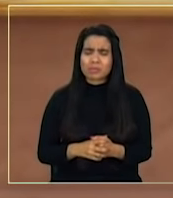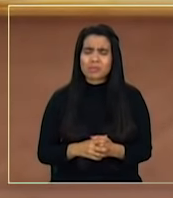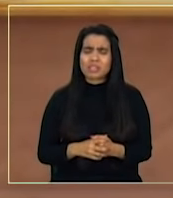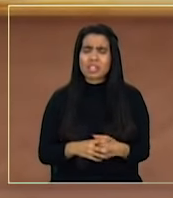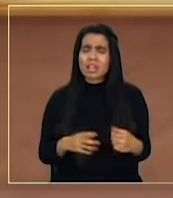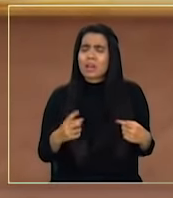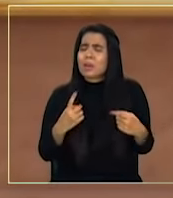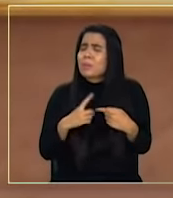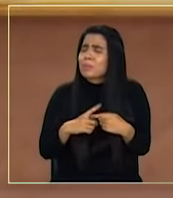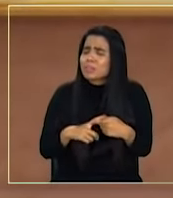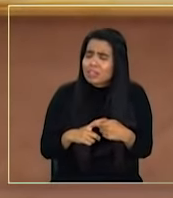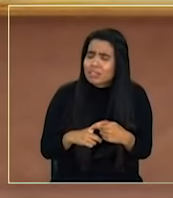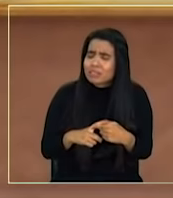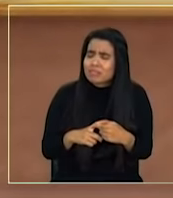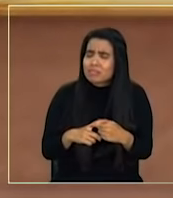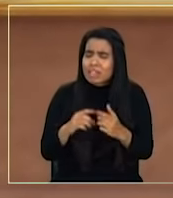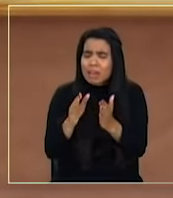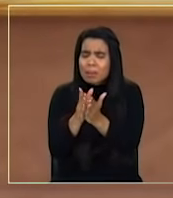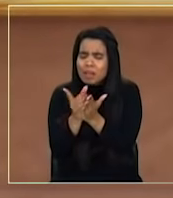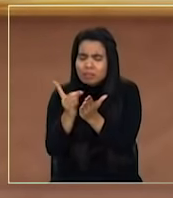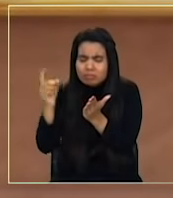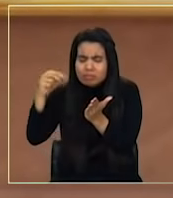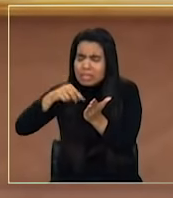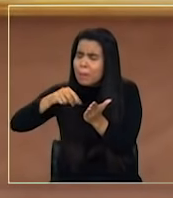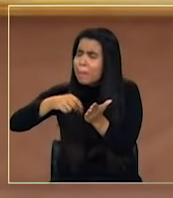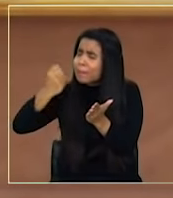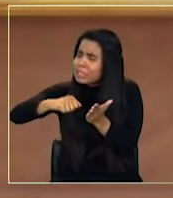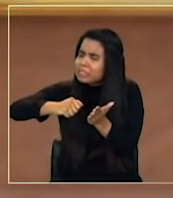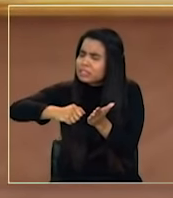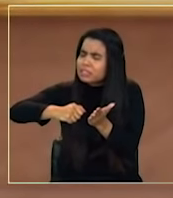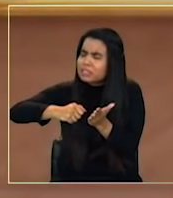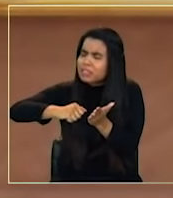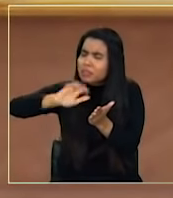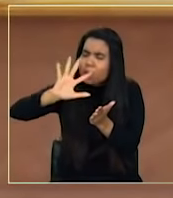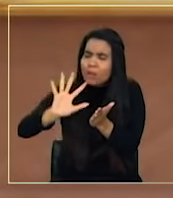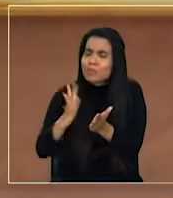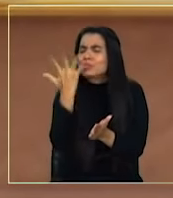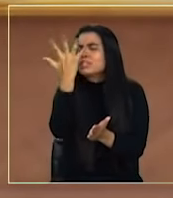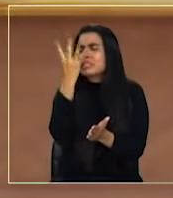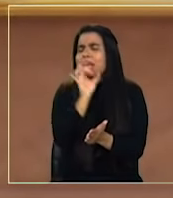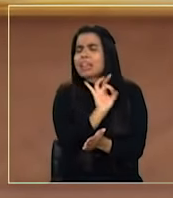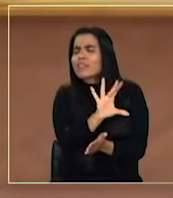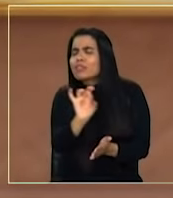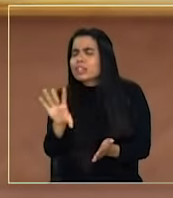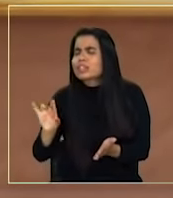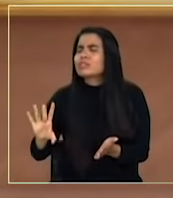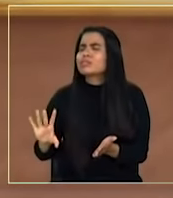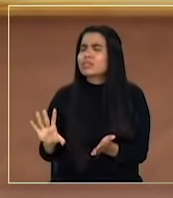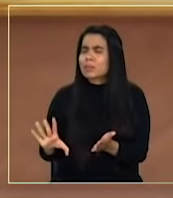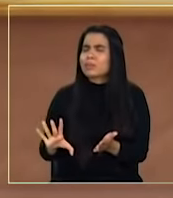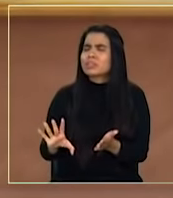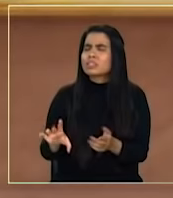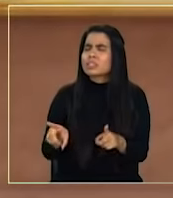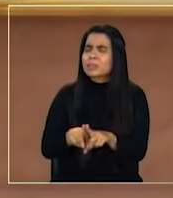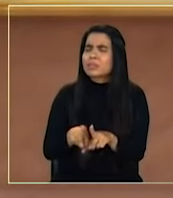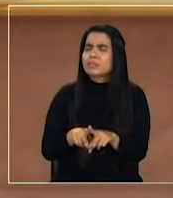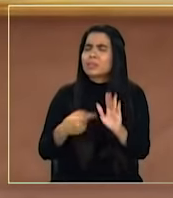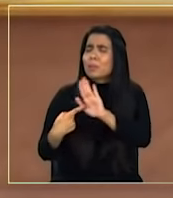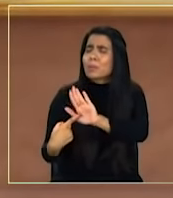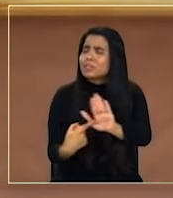a tua palavra precisa ser confirmada, meu Senhor, com sinais,